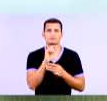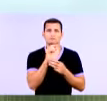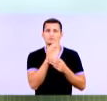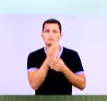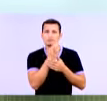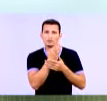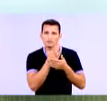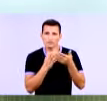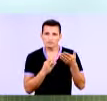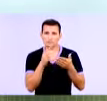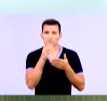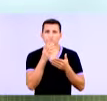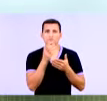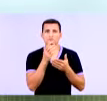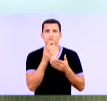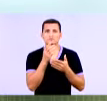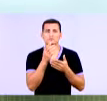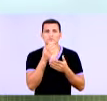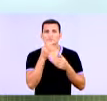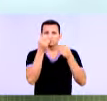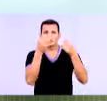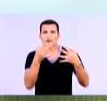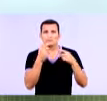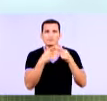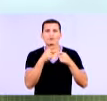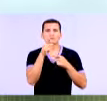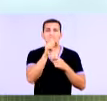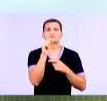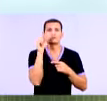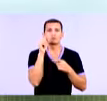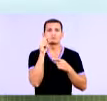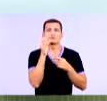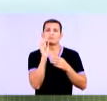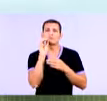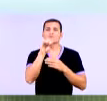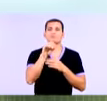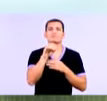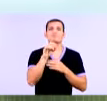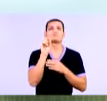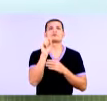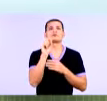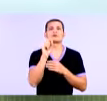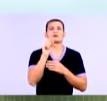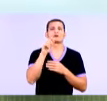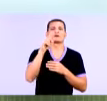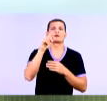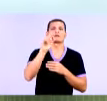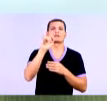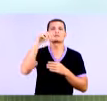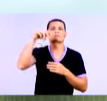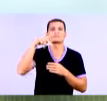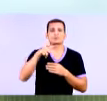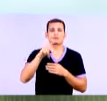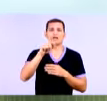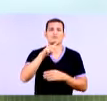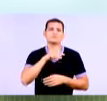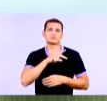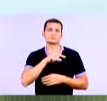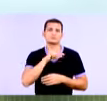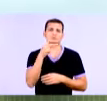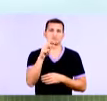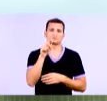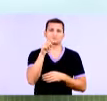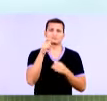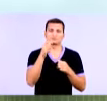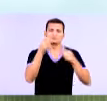vai justificar por que você escolheu aquele efeito, né? E aí a justificativa é sua, é pessoal. Então você deve expor